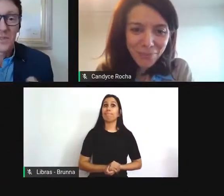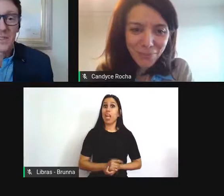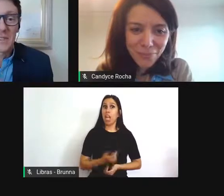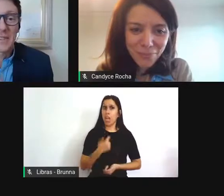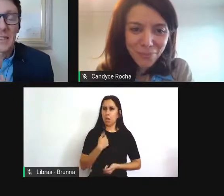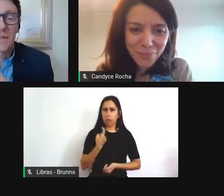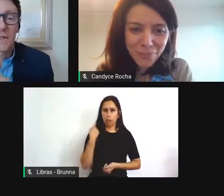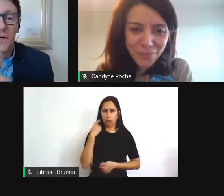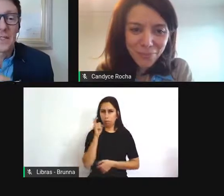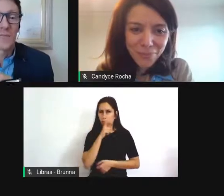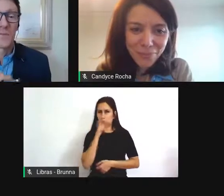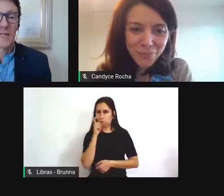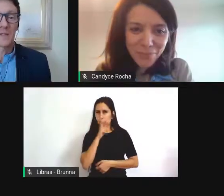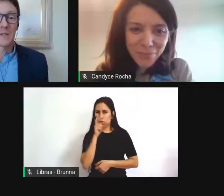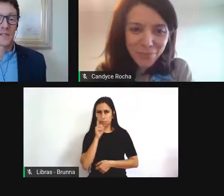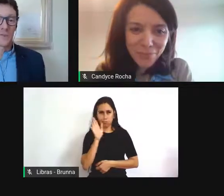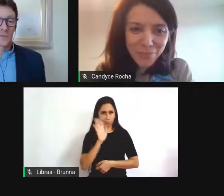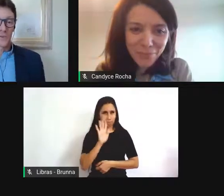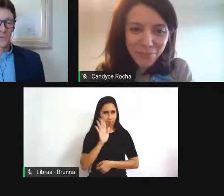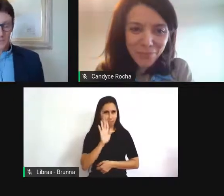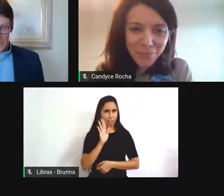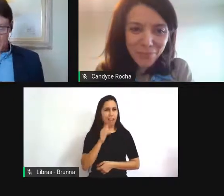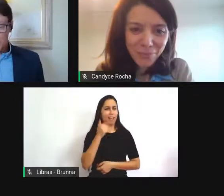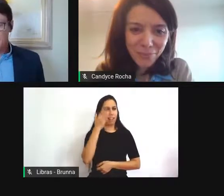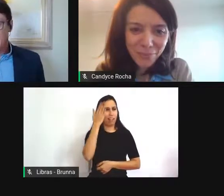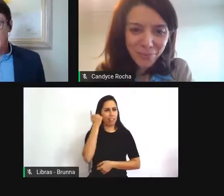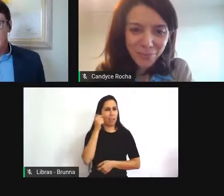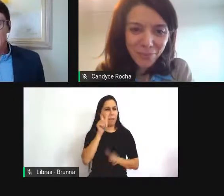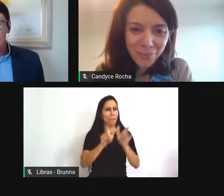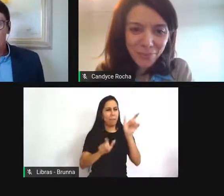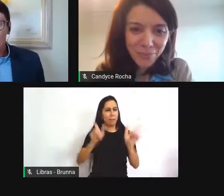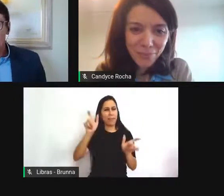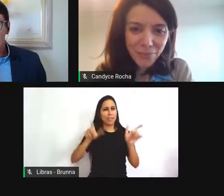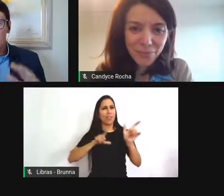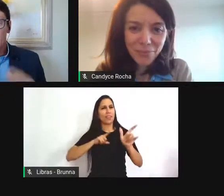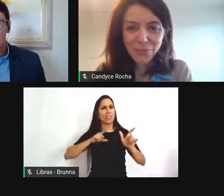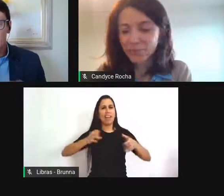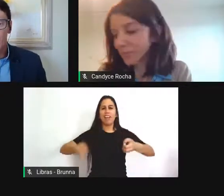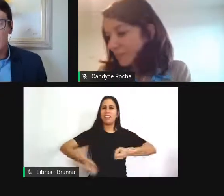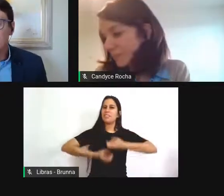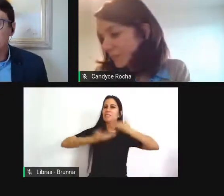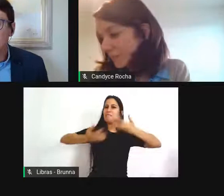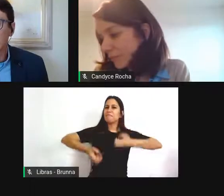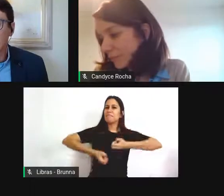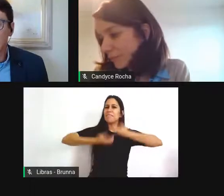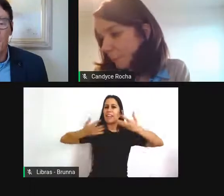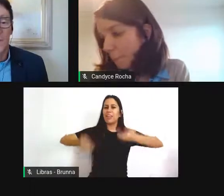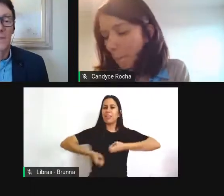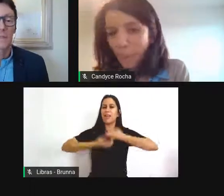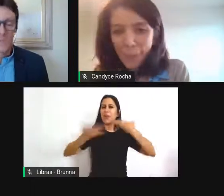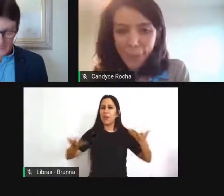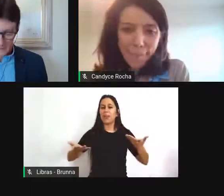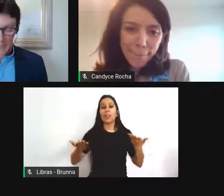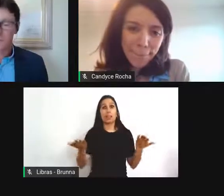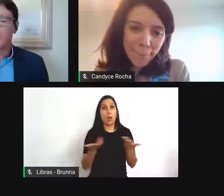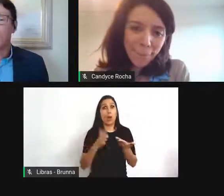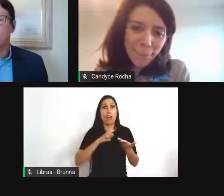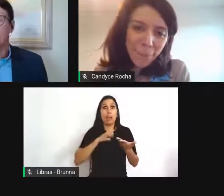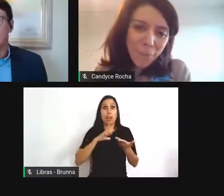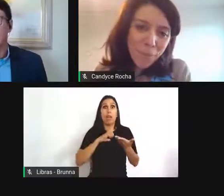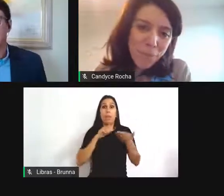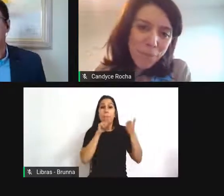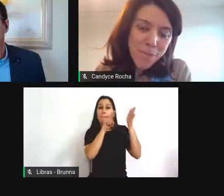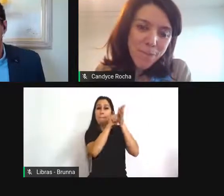algum quando disse que seriam histórias inspiradoras de pessoas inspiradoras. E os movimentos que a gente vê aqui nas perguntas, nos